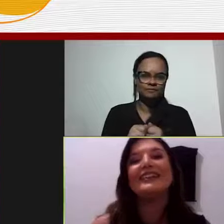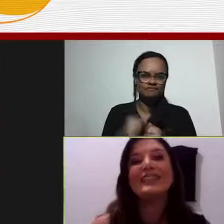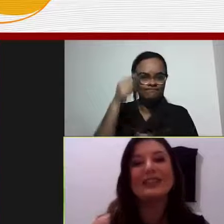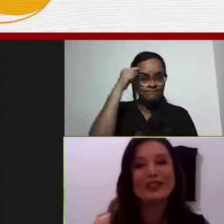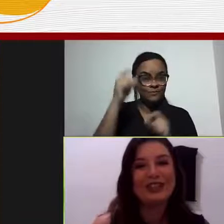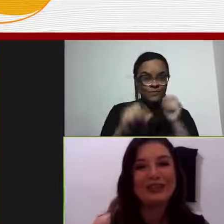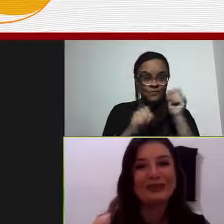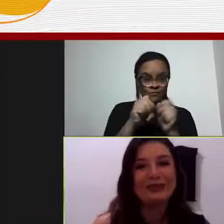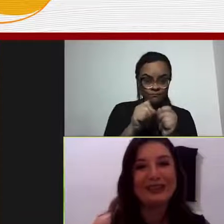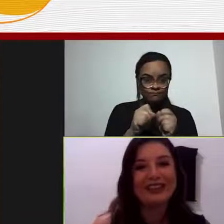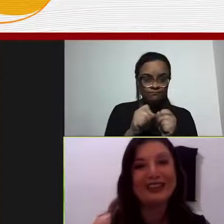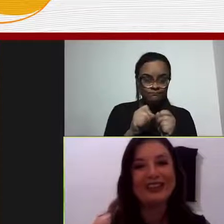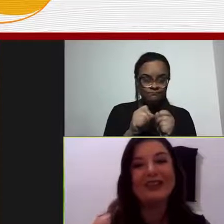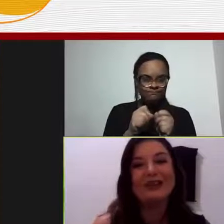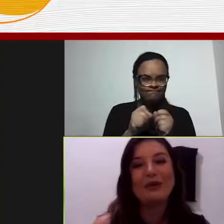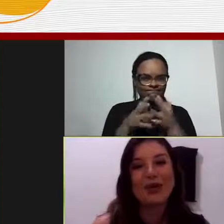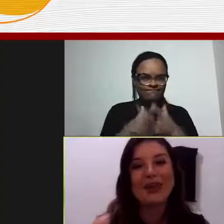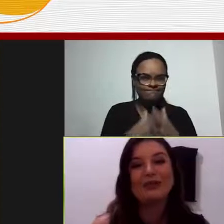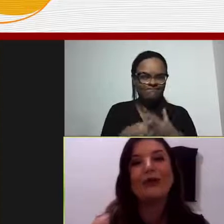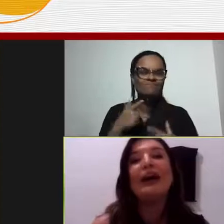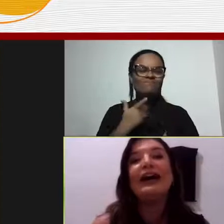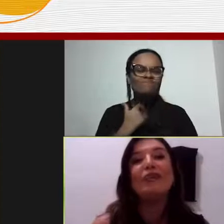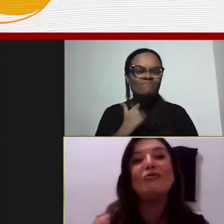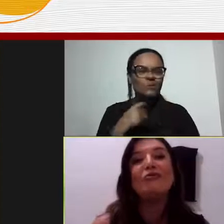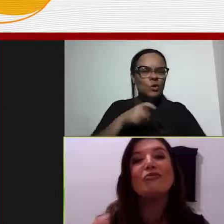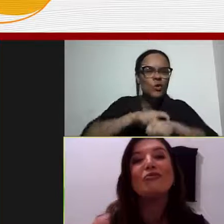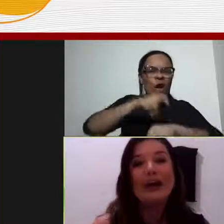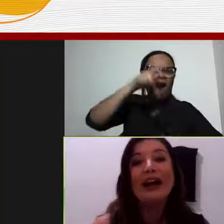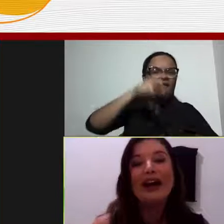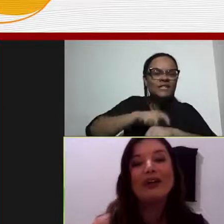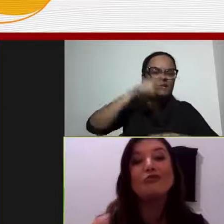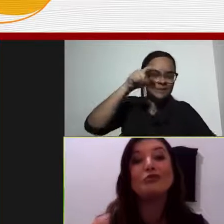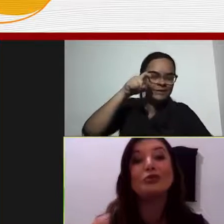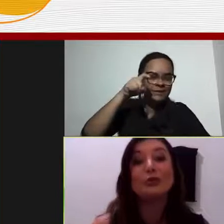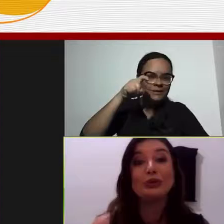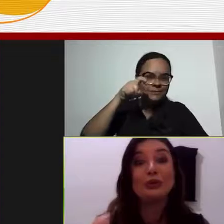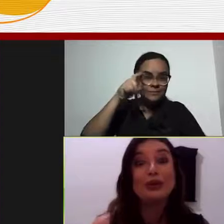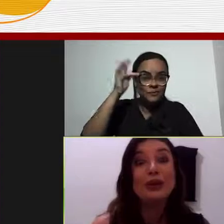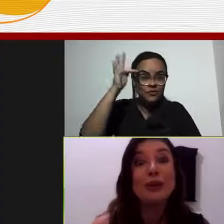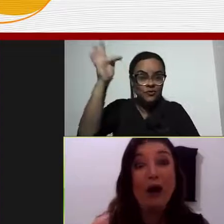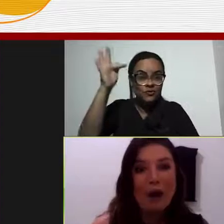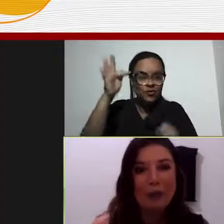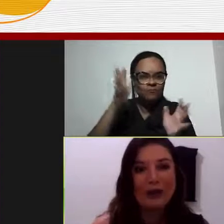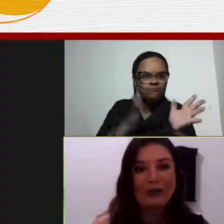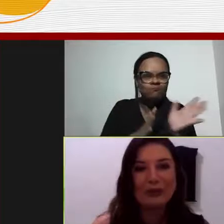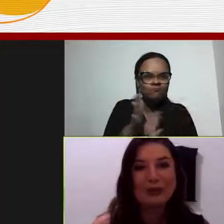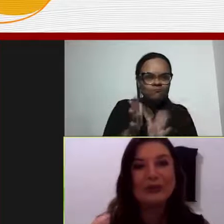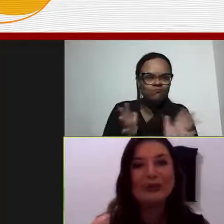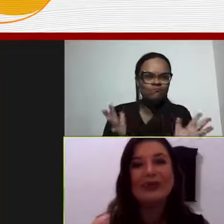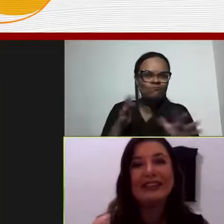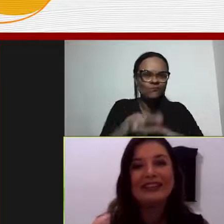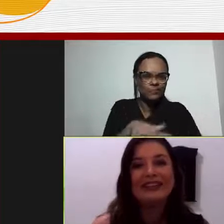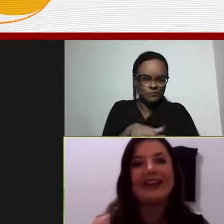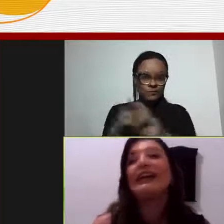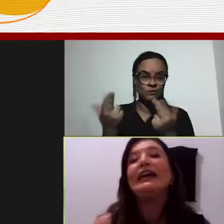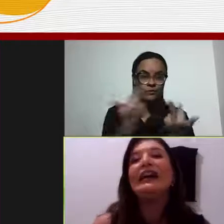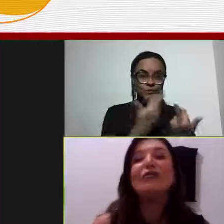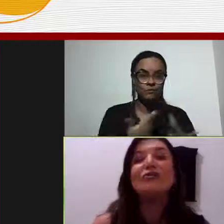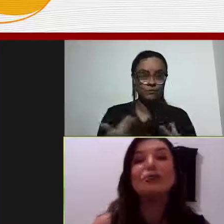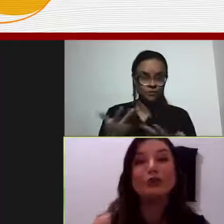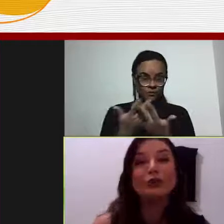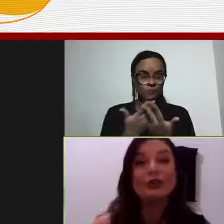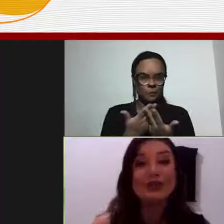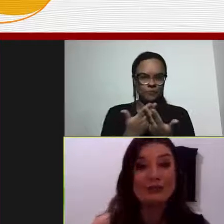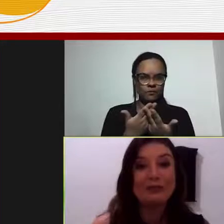pensando que aquilo que a gente está desejando ali naquele momento é um futuro inclusivo, é um futuro igual para todos,